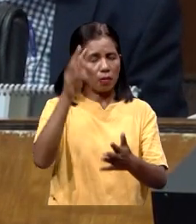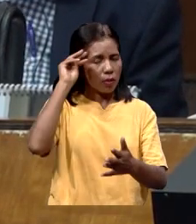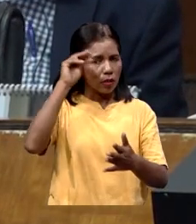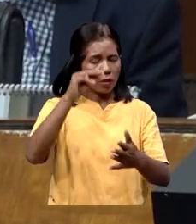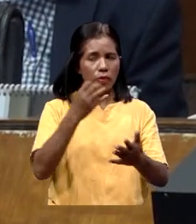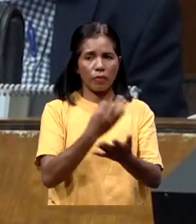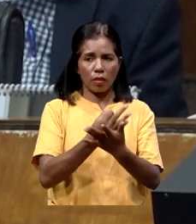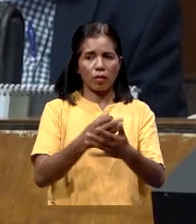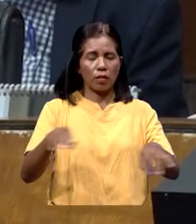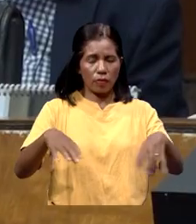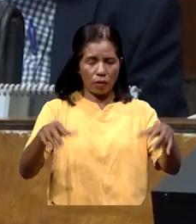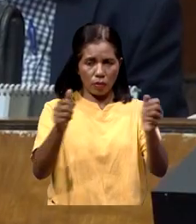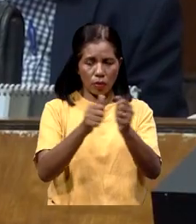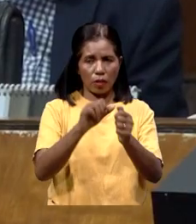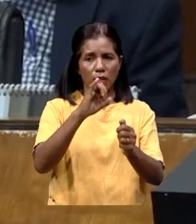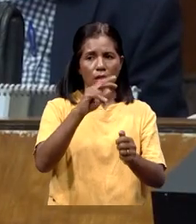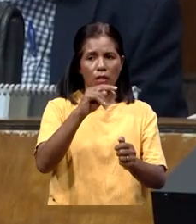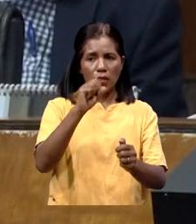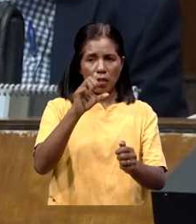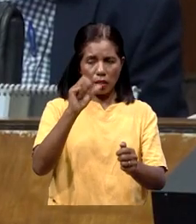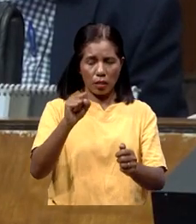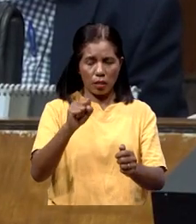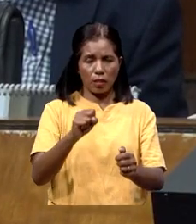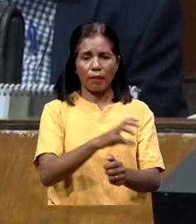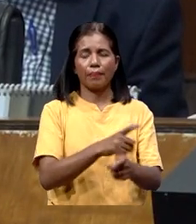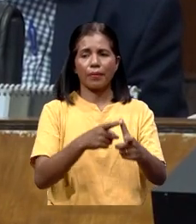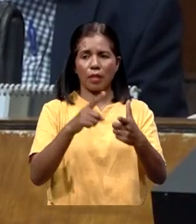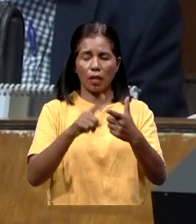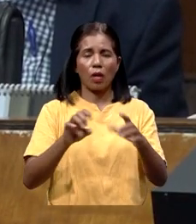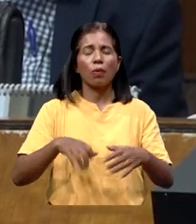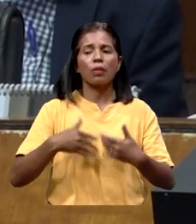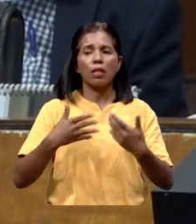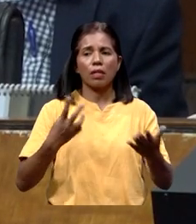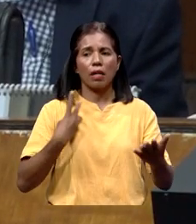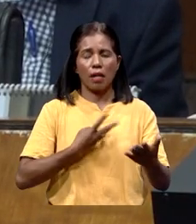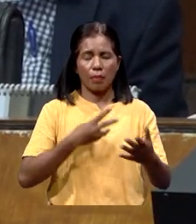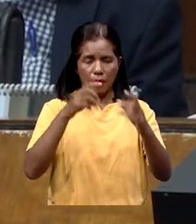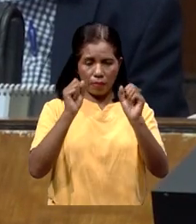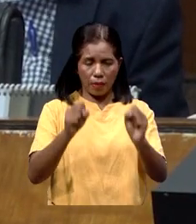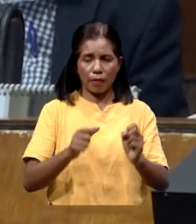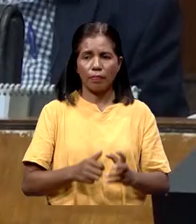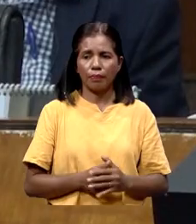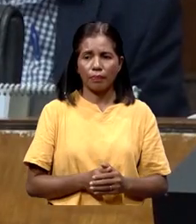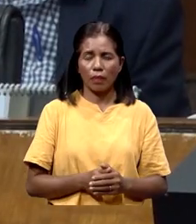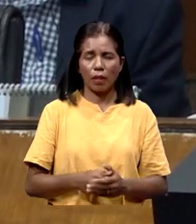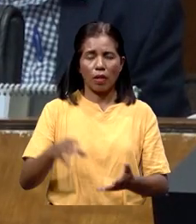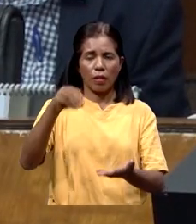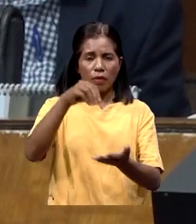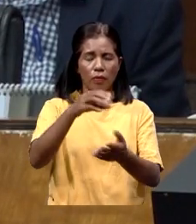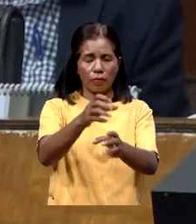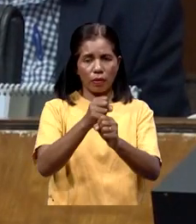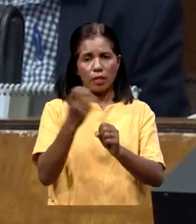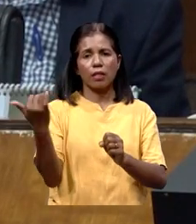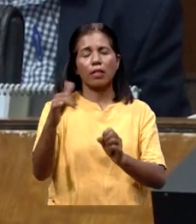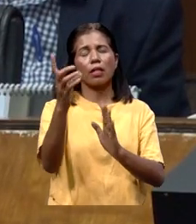do INSS, tu lei INSS, onde está a minha bela coleta, sirenia